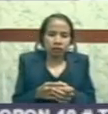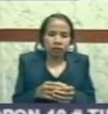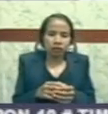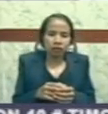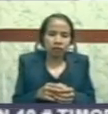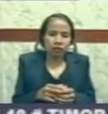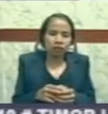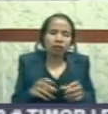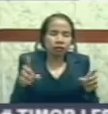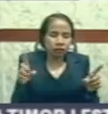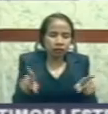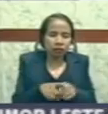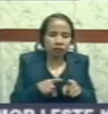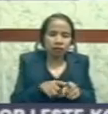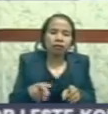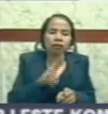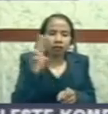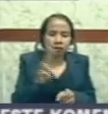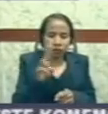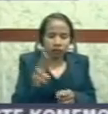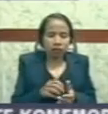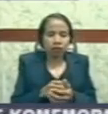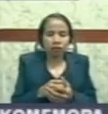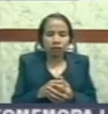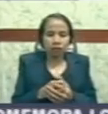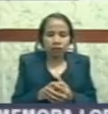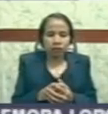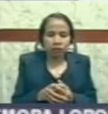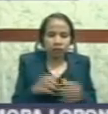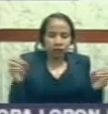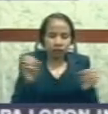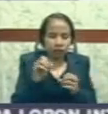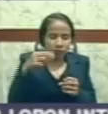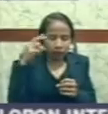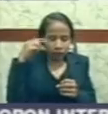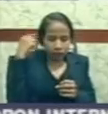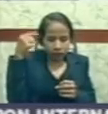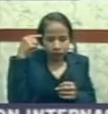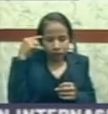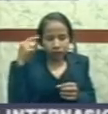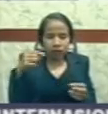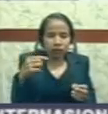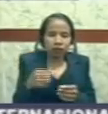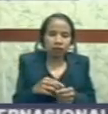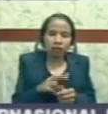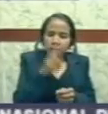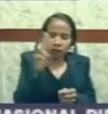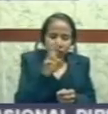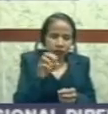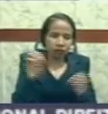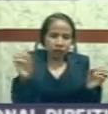não é que essa execução. Fiscalização pode ser o que dá. Não é lá, o governo executa, sai uma a tua executa de lá,